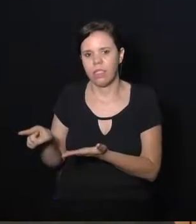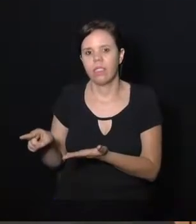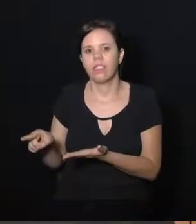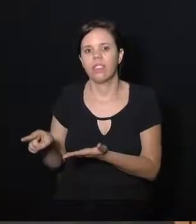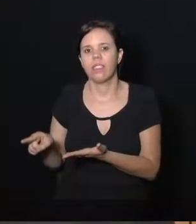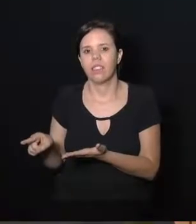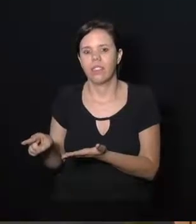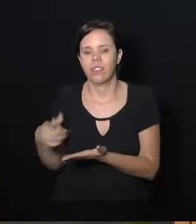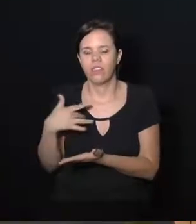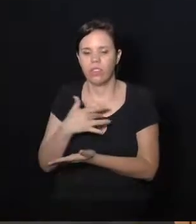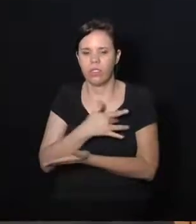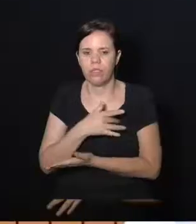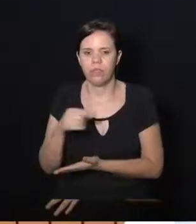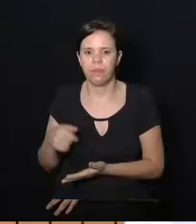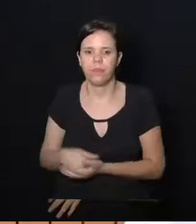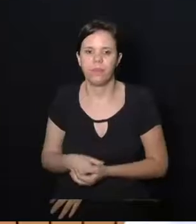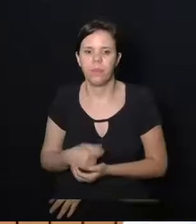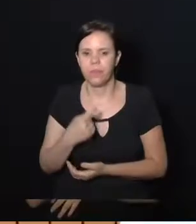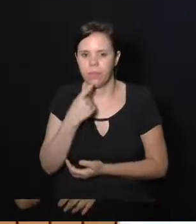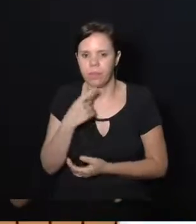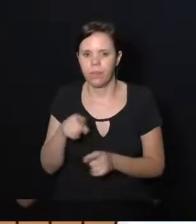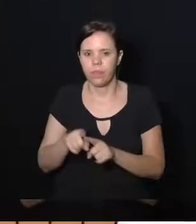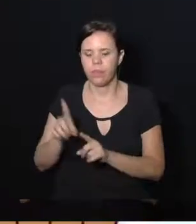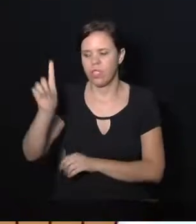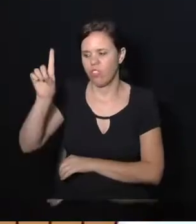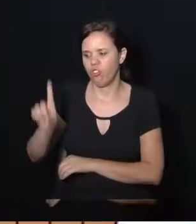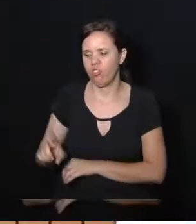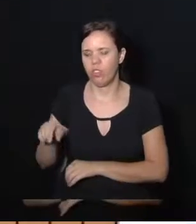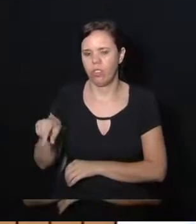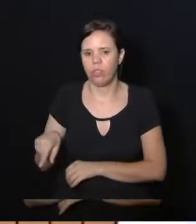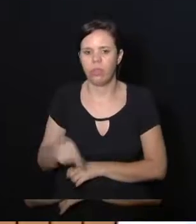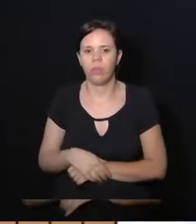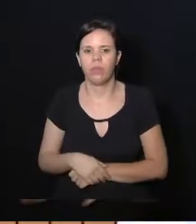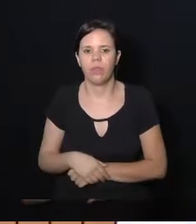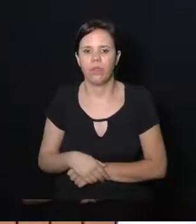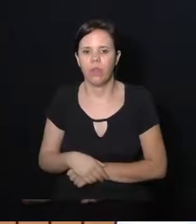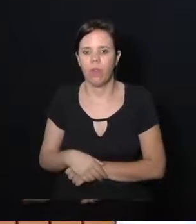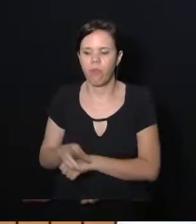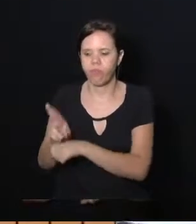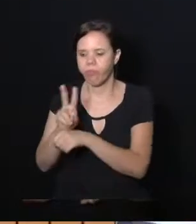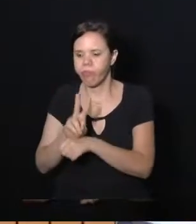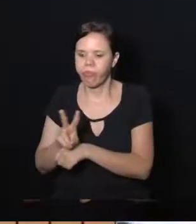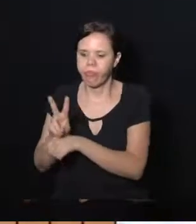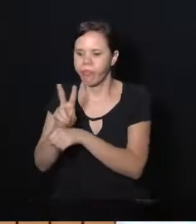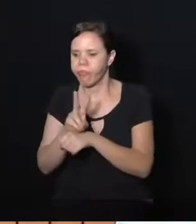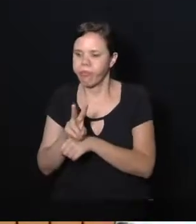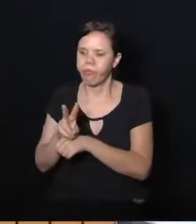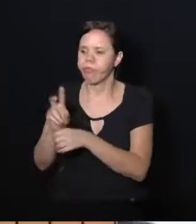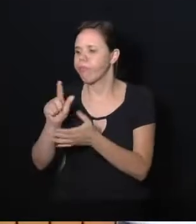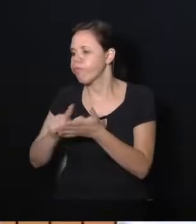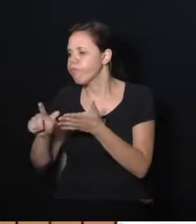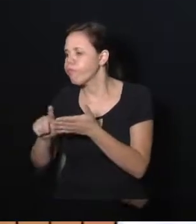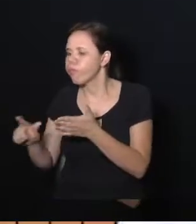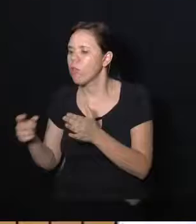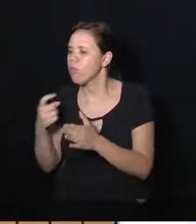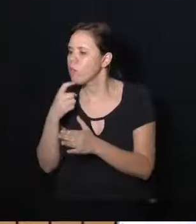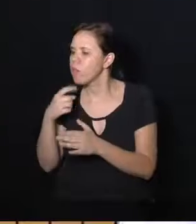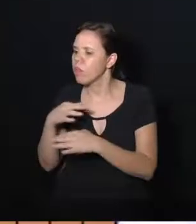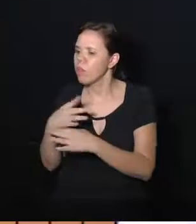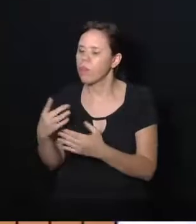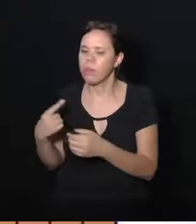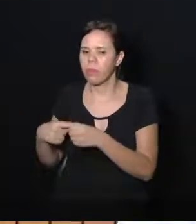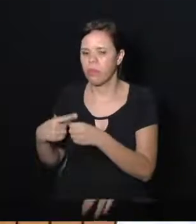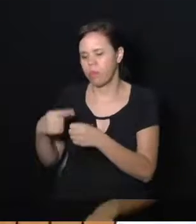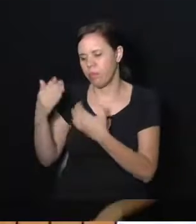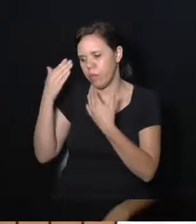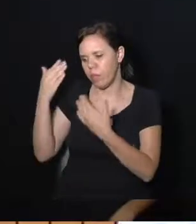interina de saúde, né, e também diretora da Vigilância Sanitária do município. Obrigado pela presença,